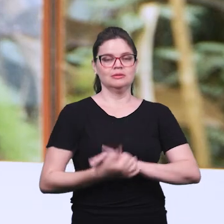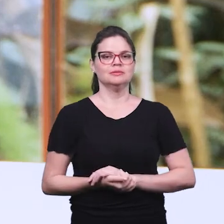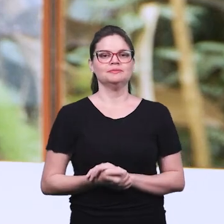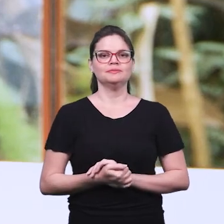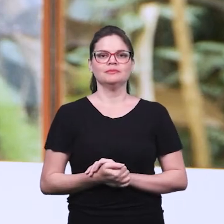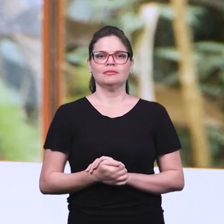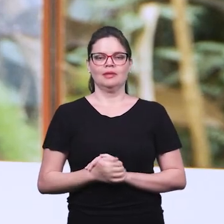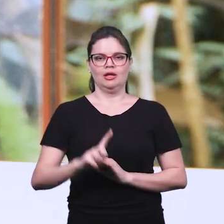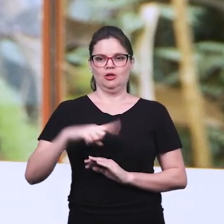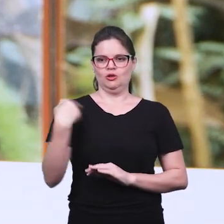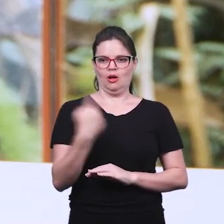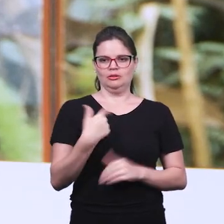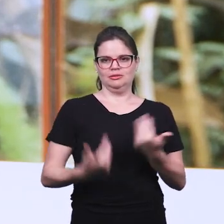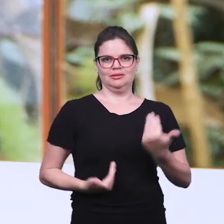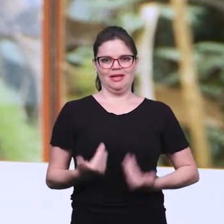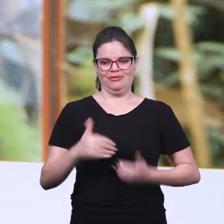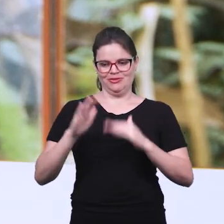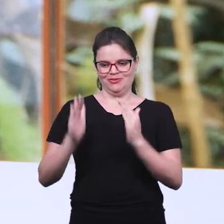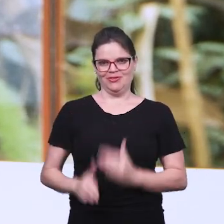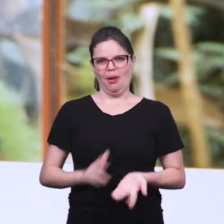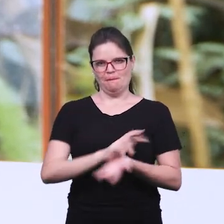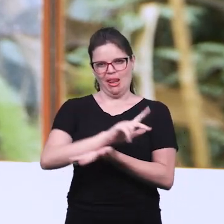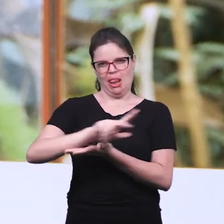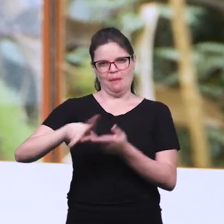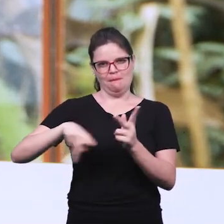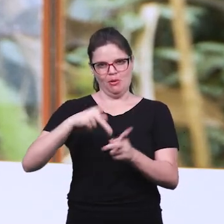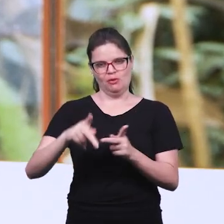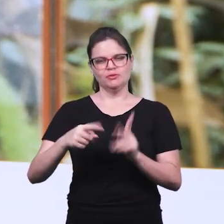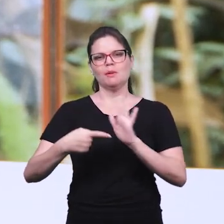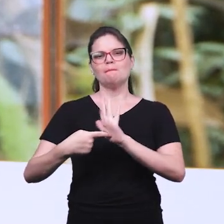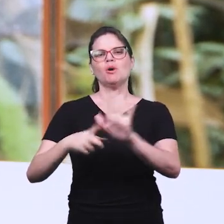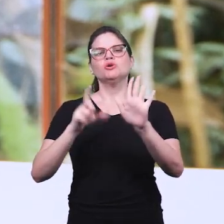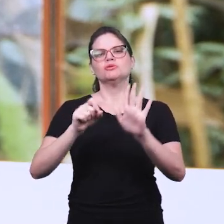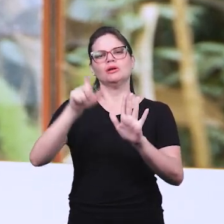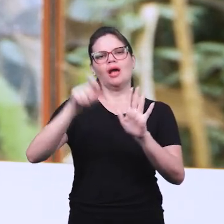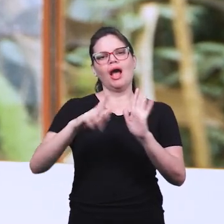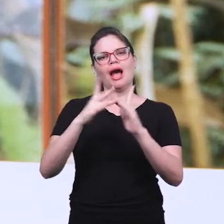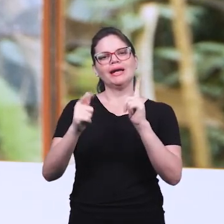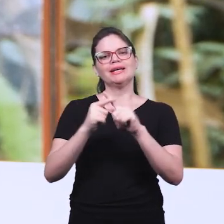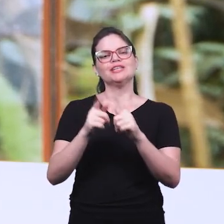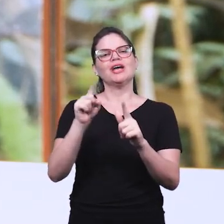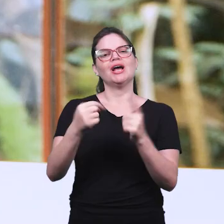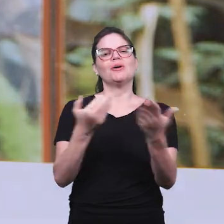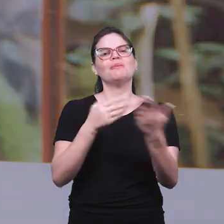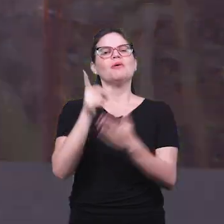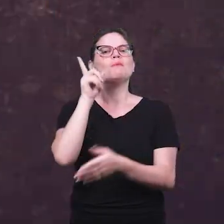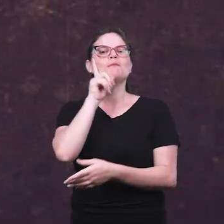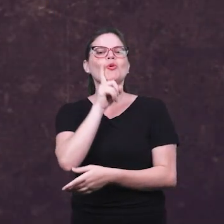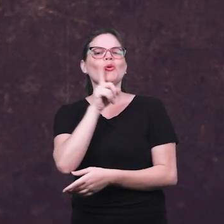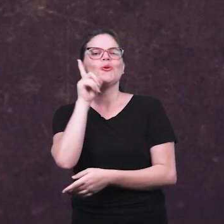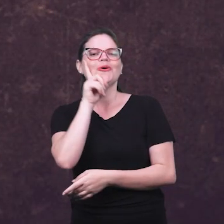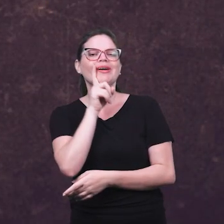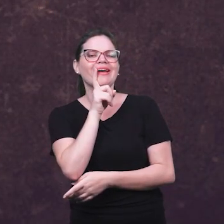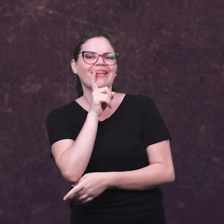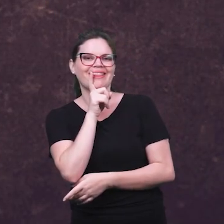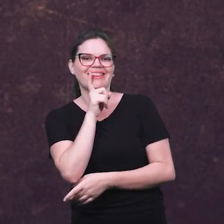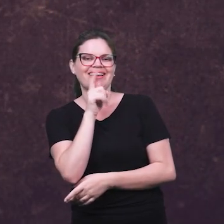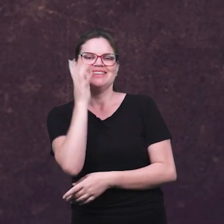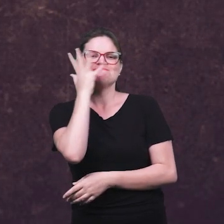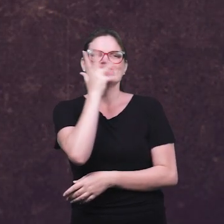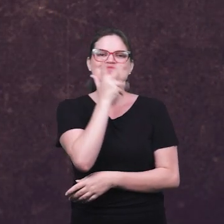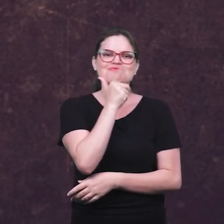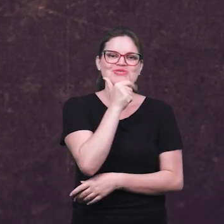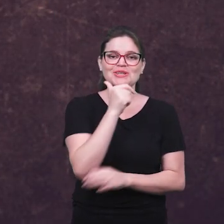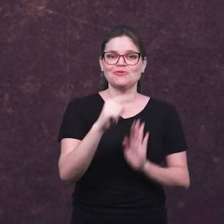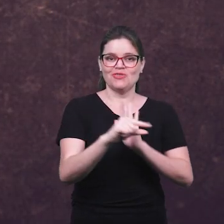a igreja, ela diz que ela é morena, mas formosa. Ela diz aqui no versículo 6, não olheis para eu ser morena,